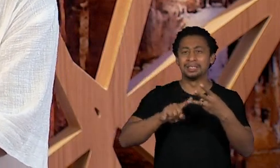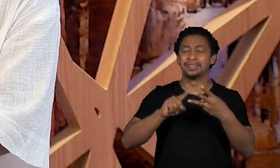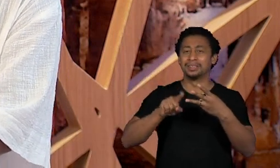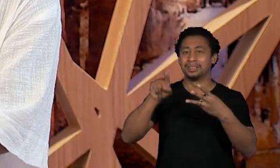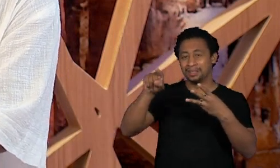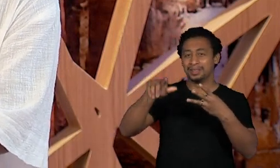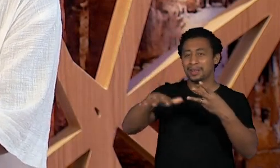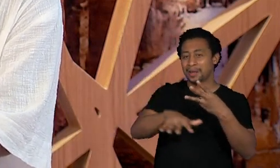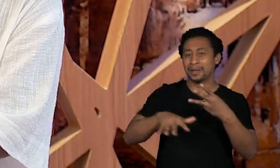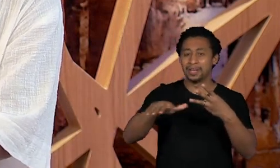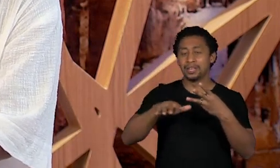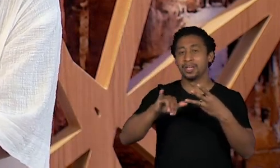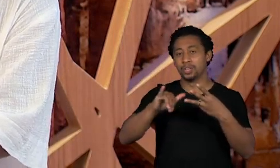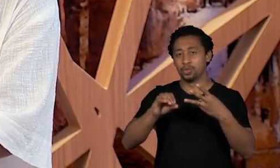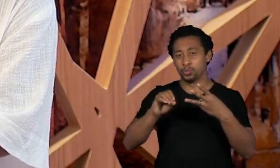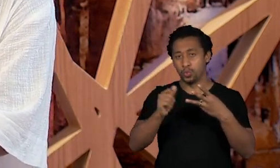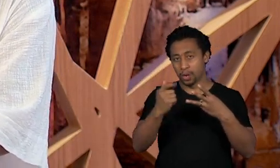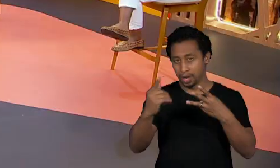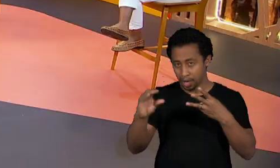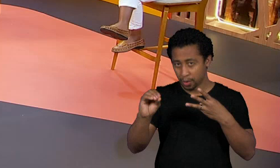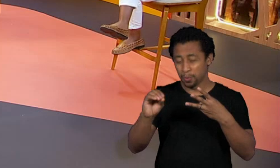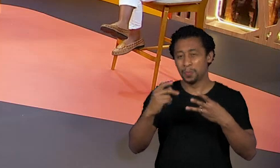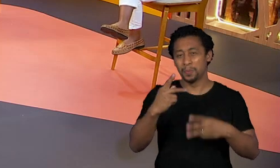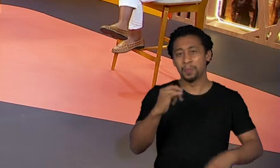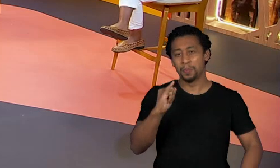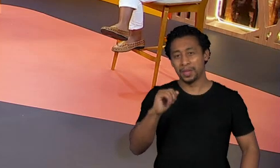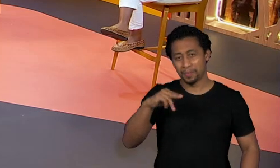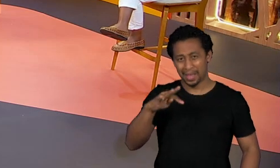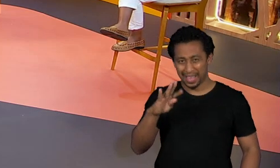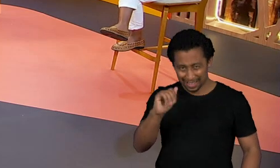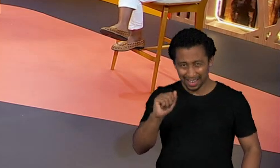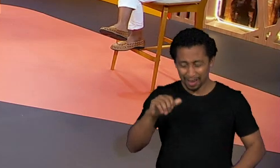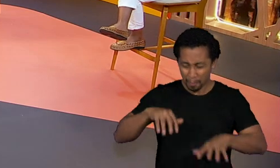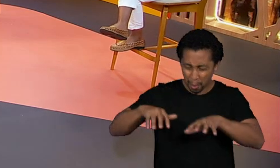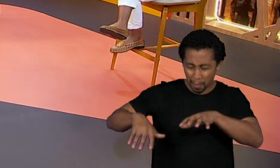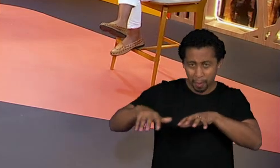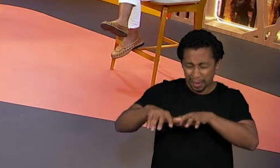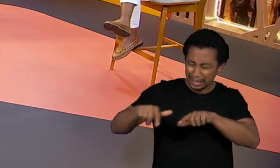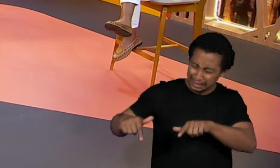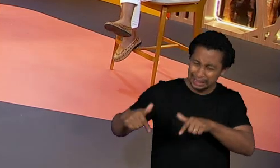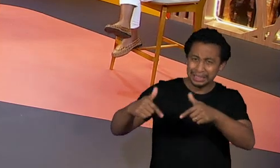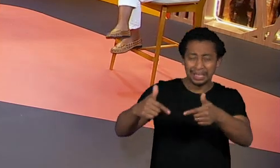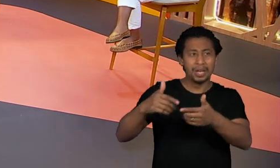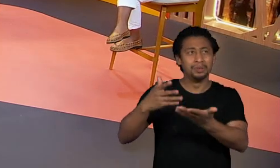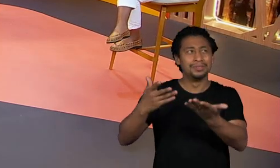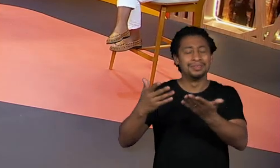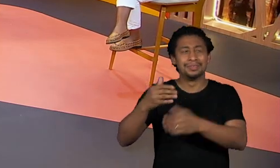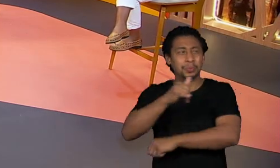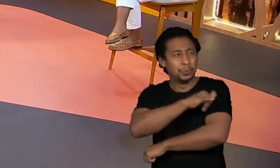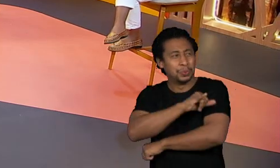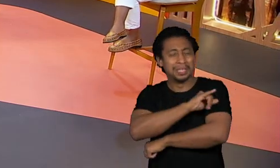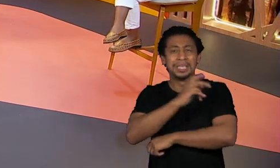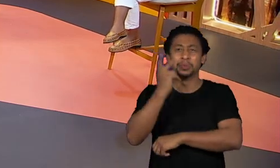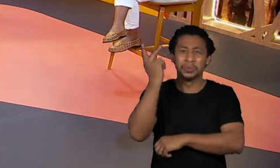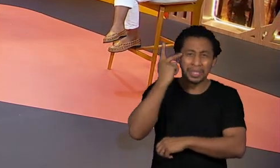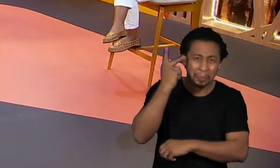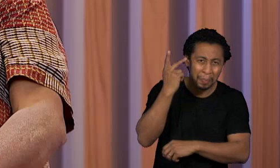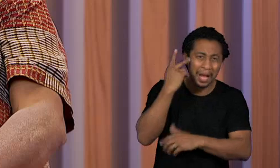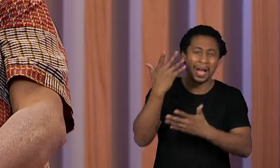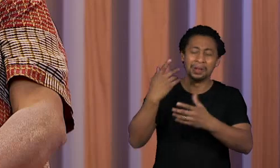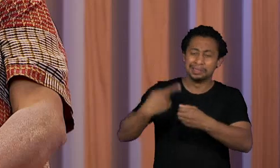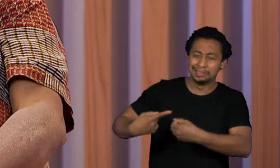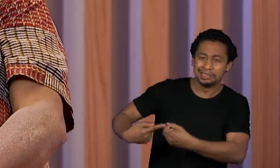que faziam a vida da cidade de São Paulo, principalmente São Paulo, Rio, de todas as cidades, na verdade, né? As quituteiras e